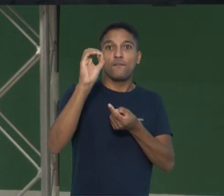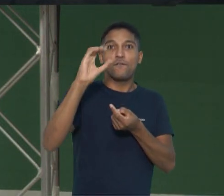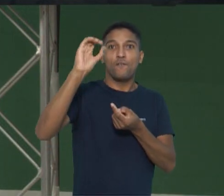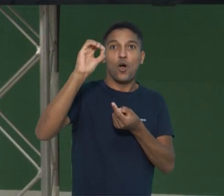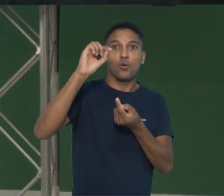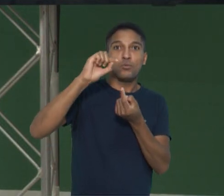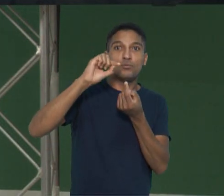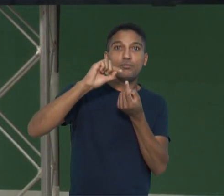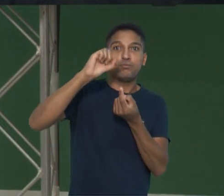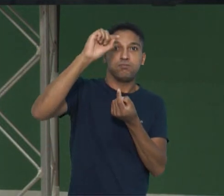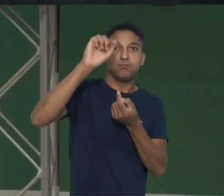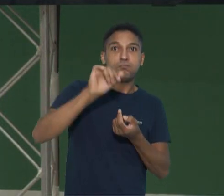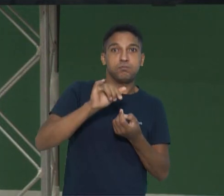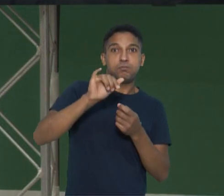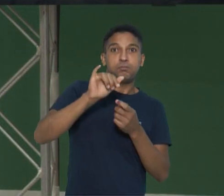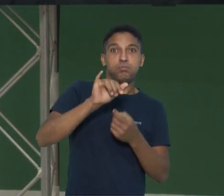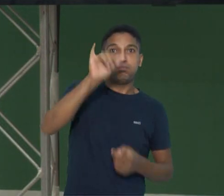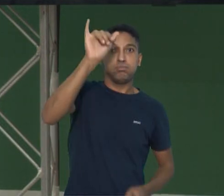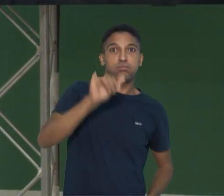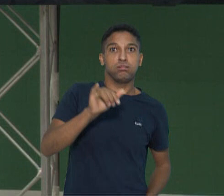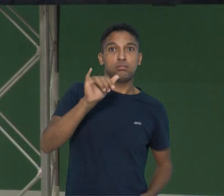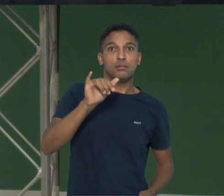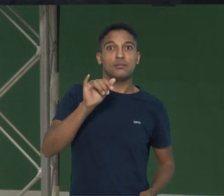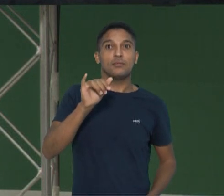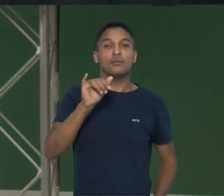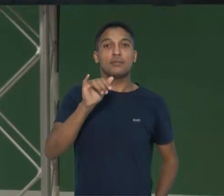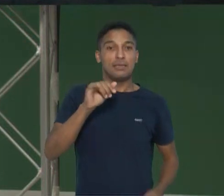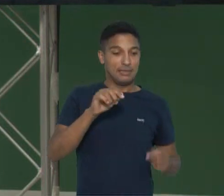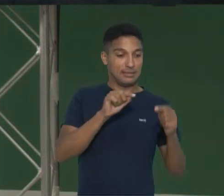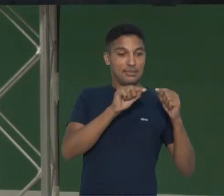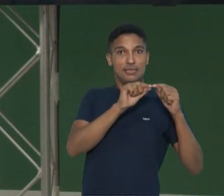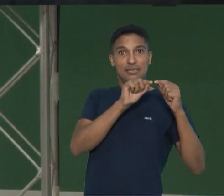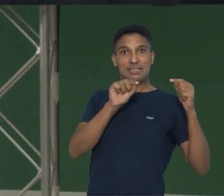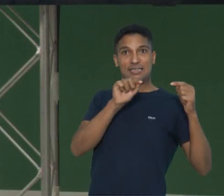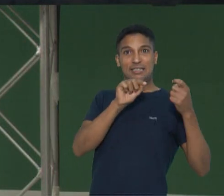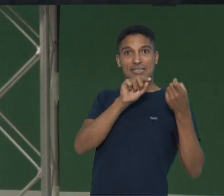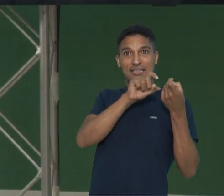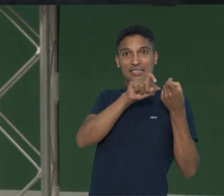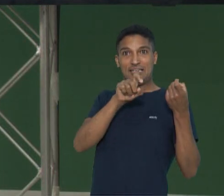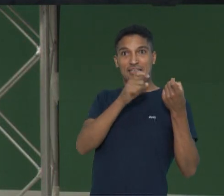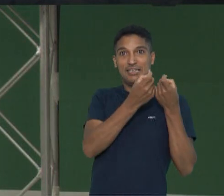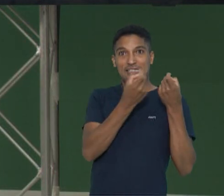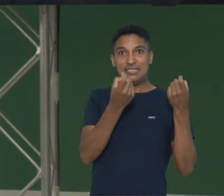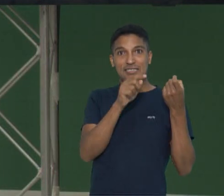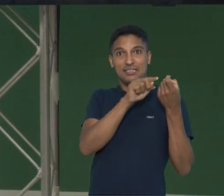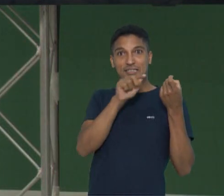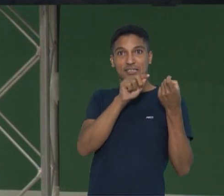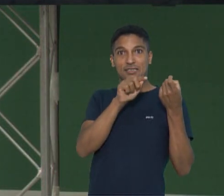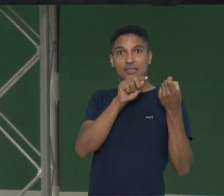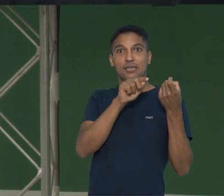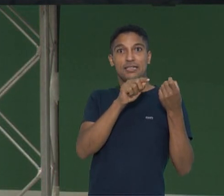Você leu aqui, ó, foco 1 e foco 2. Esse foco 1 e foco 2 é da hipérbole 1.